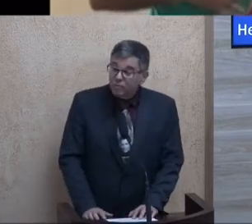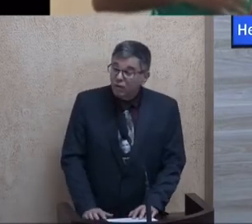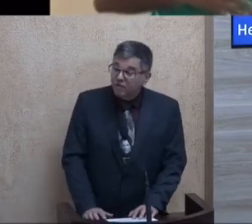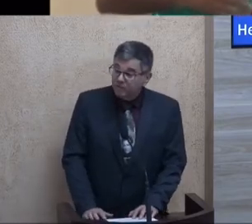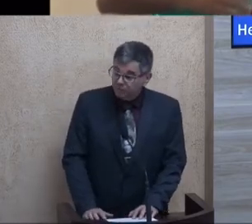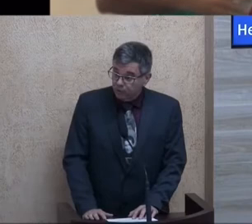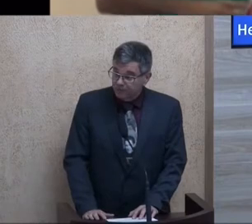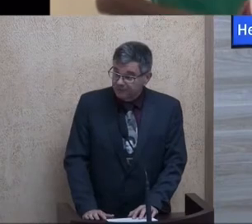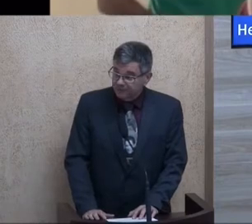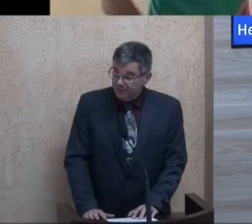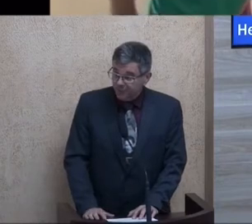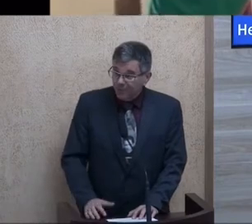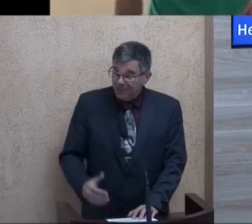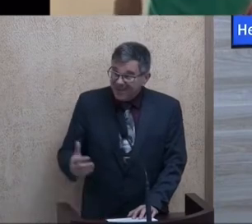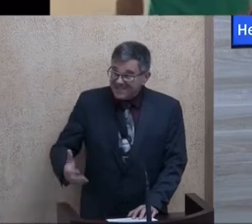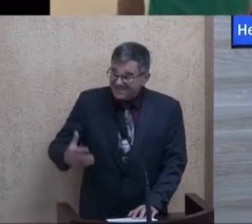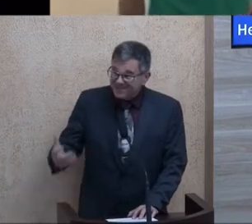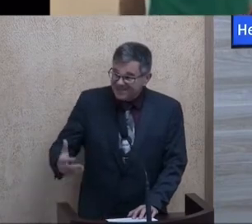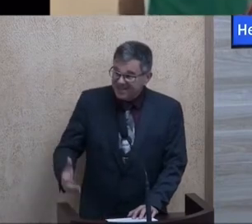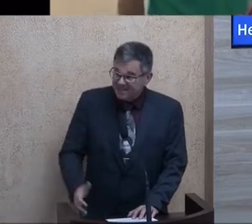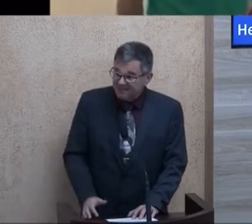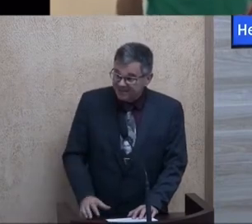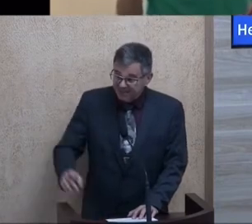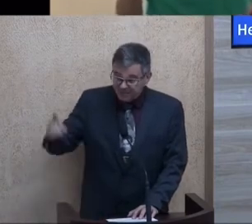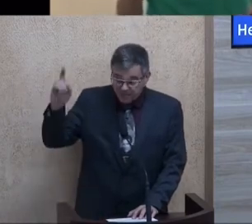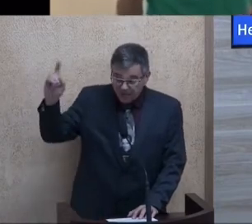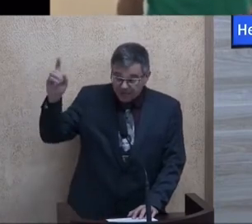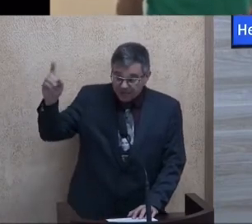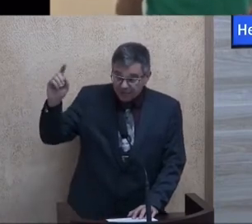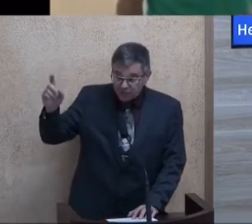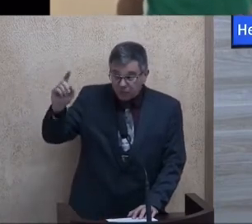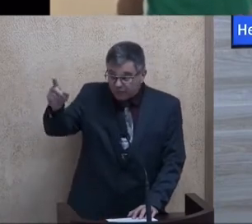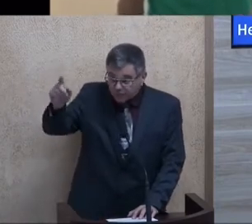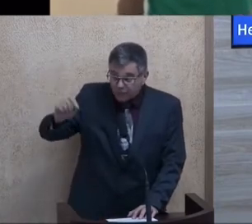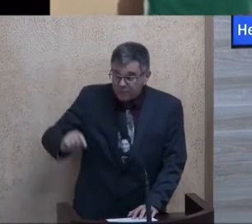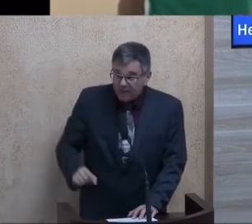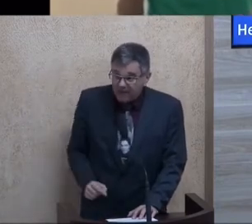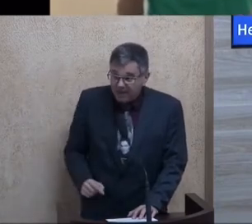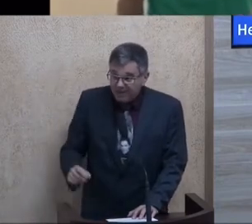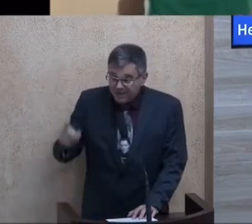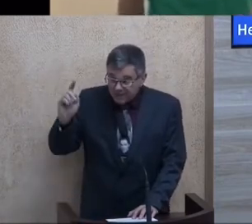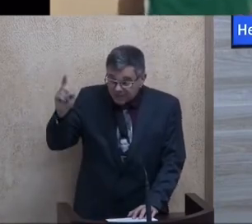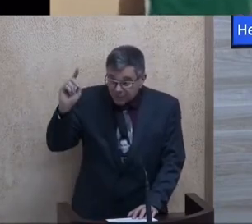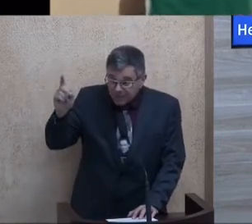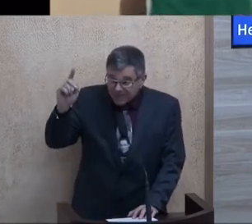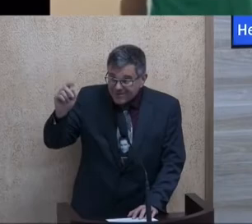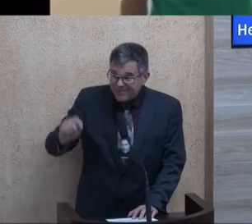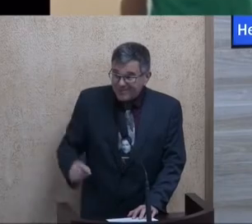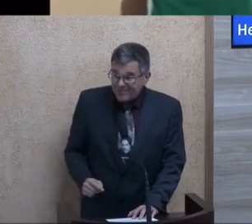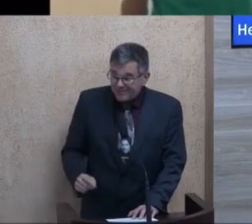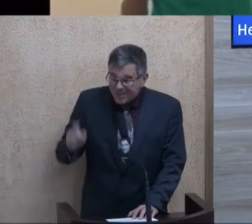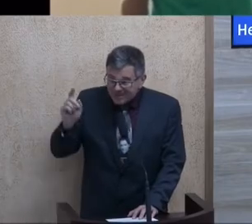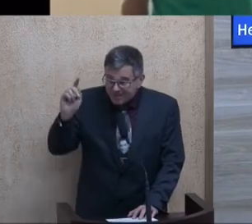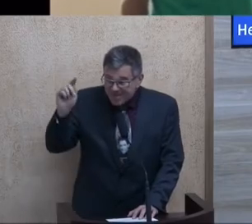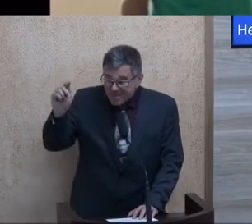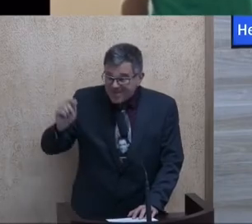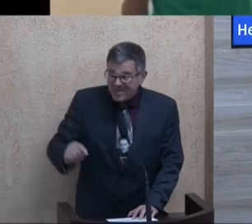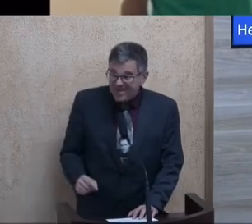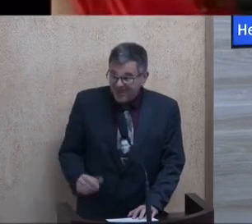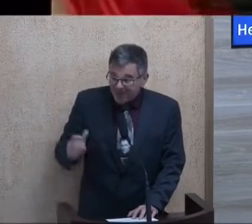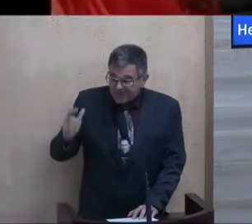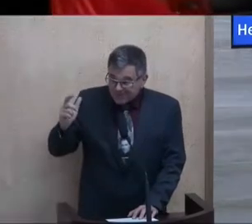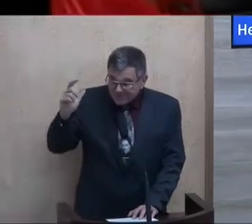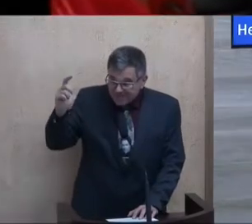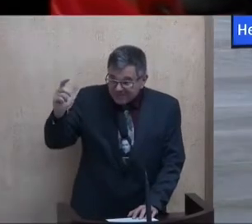nos sermões, pastor. O padre fazia referências, olha, estou vendo o senhor falar, juízo, pensa